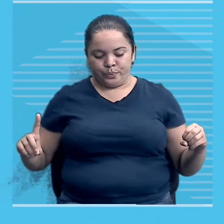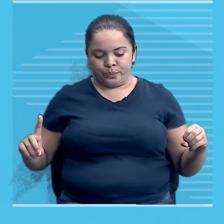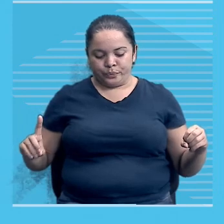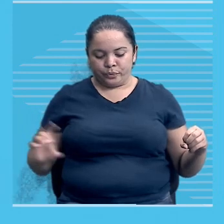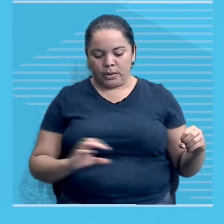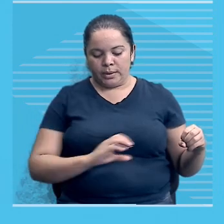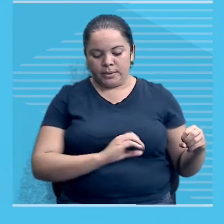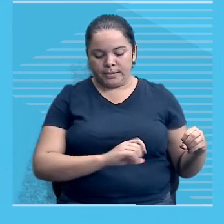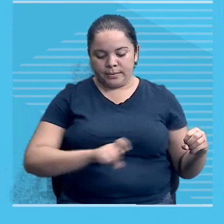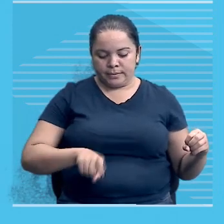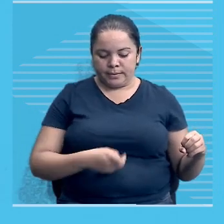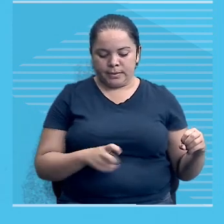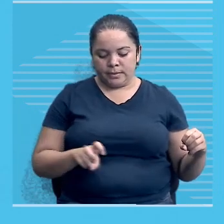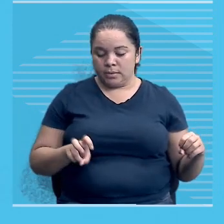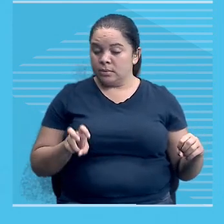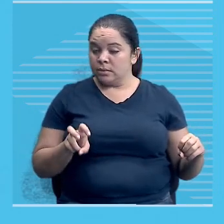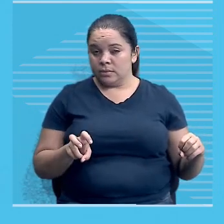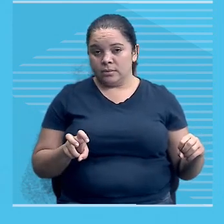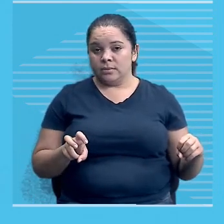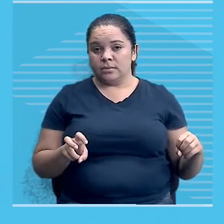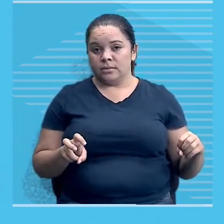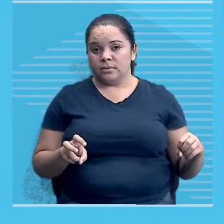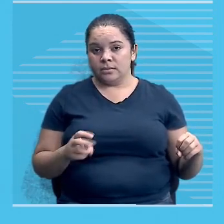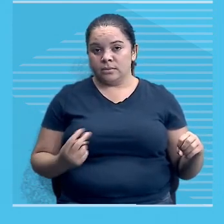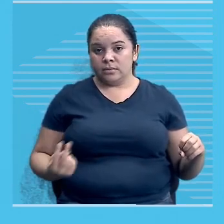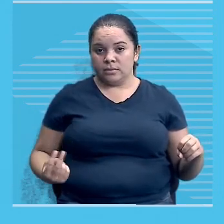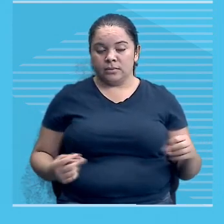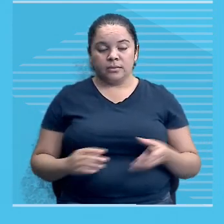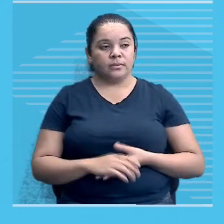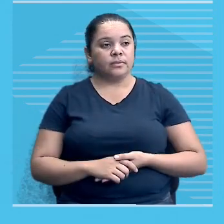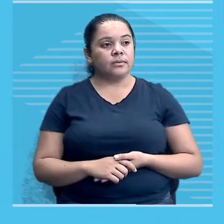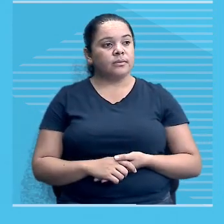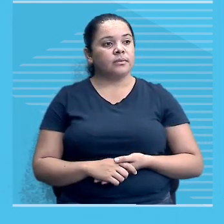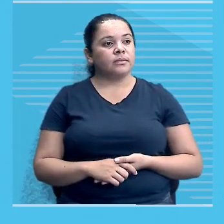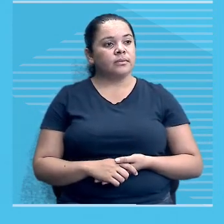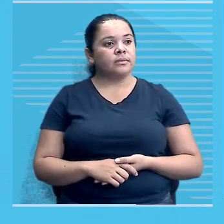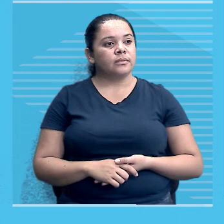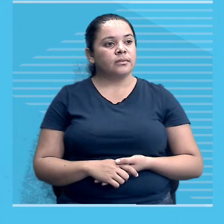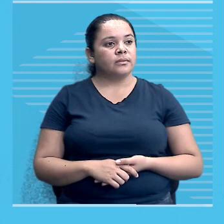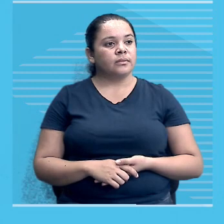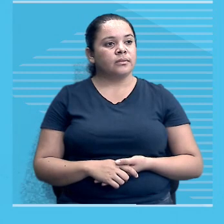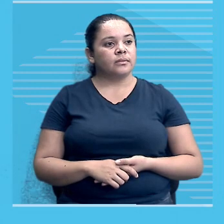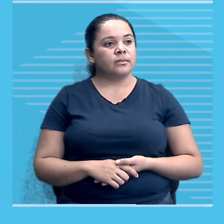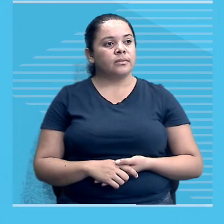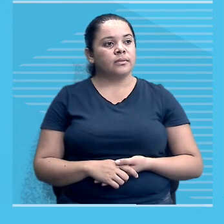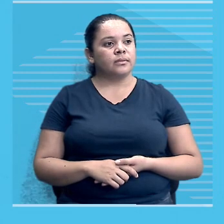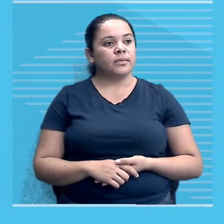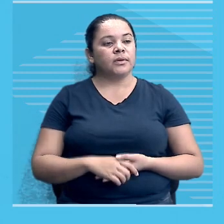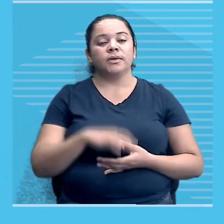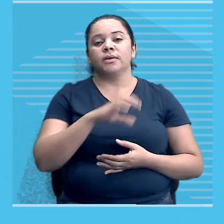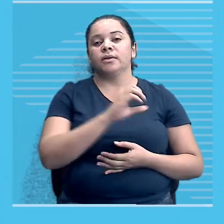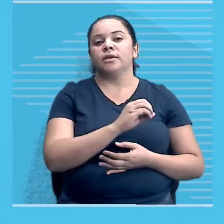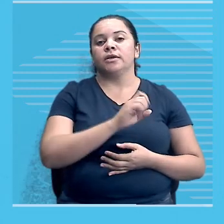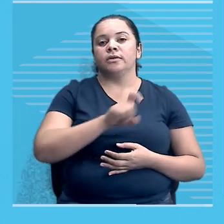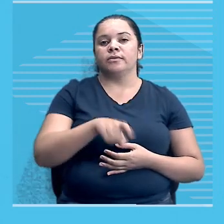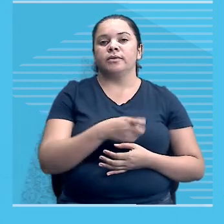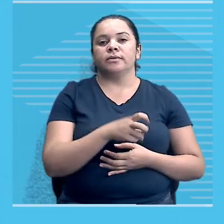Oi galerinha 0,5 ao quadrado é menor do que 0,5